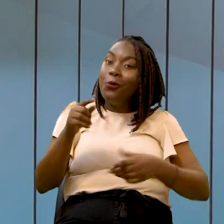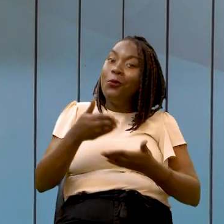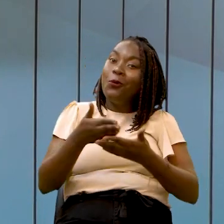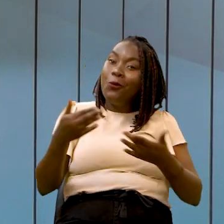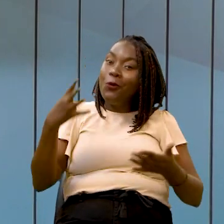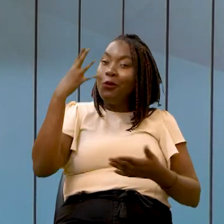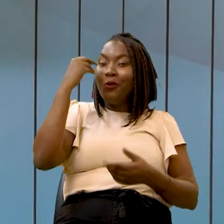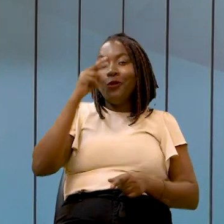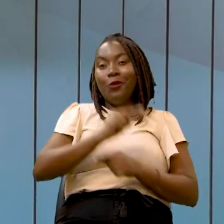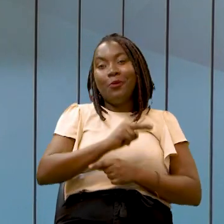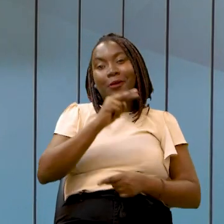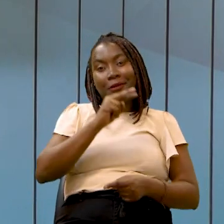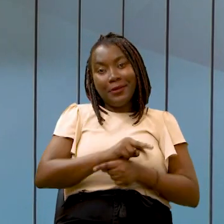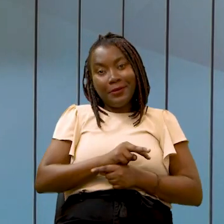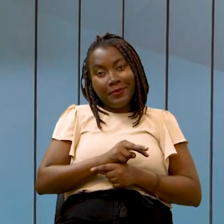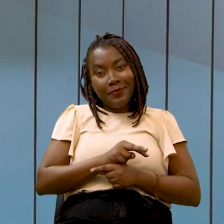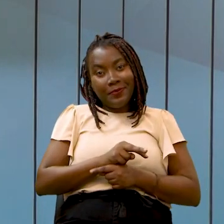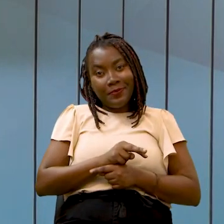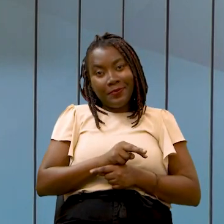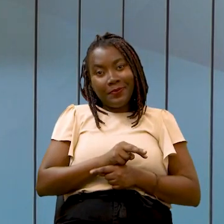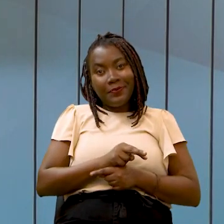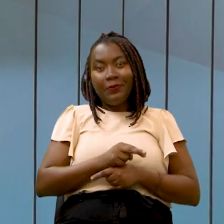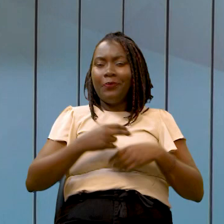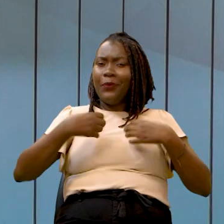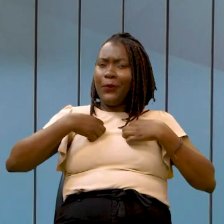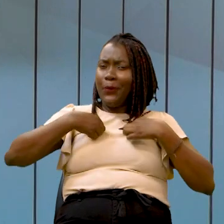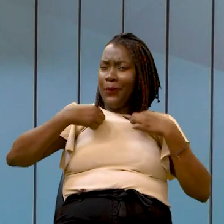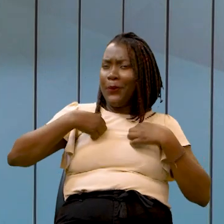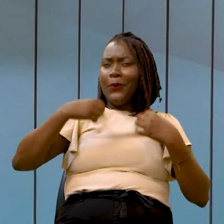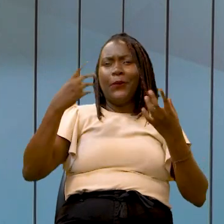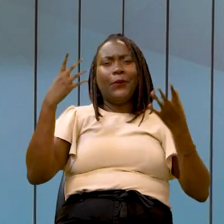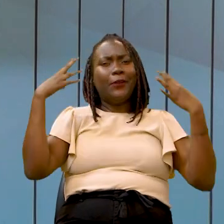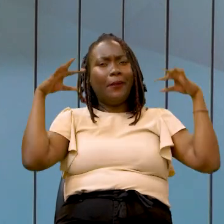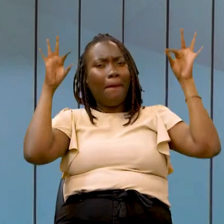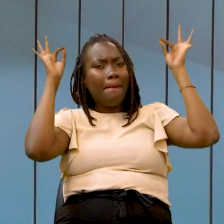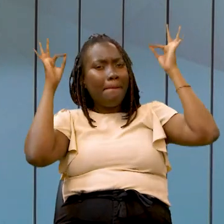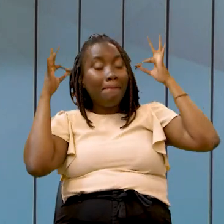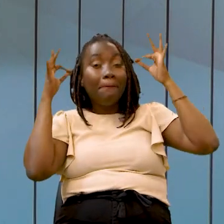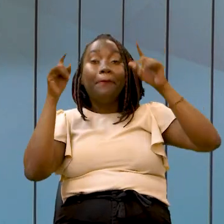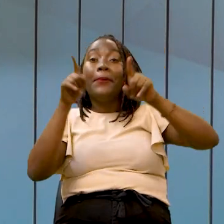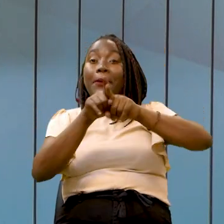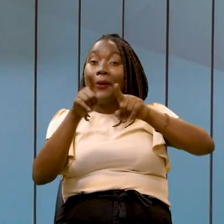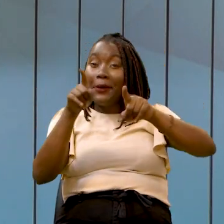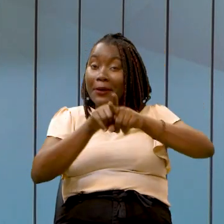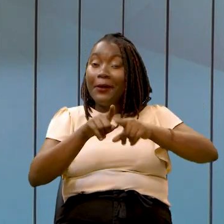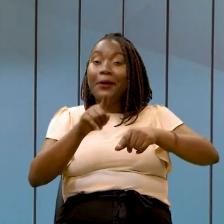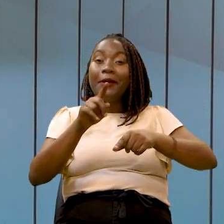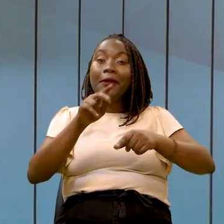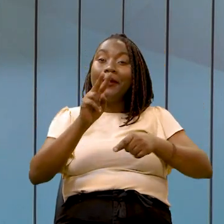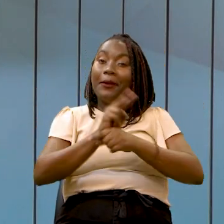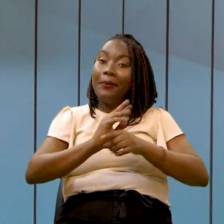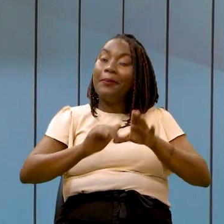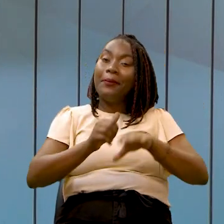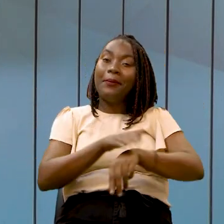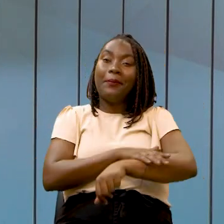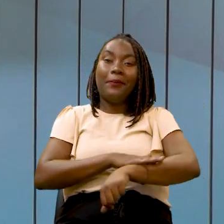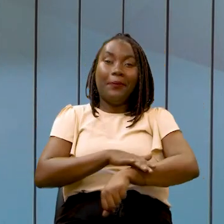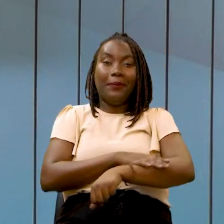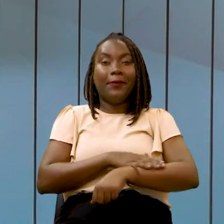utilizar desses recursos de fotoproteção, sejam as roupas, o chapéu ou também o filtro